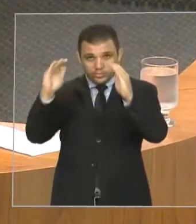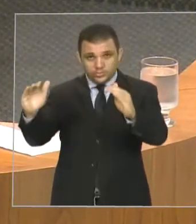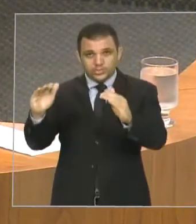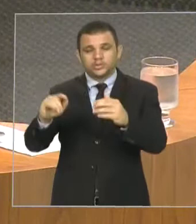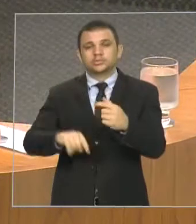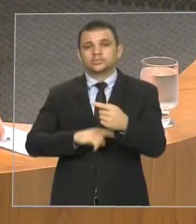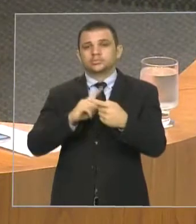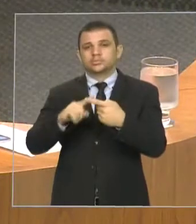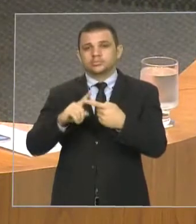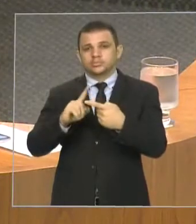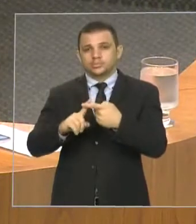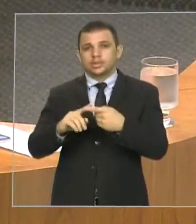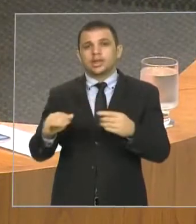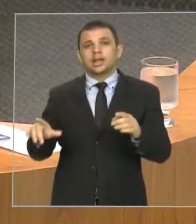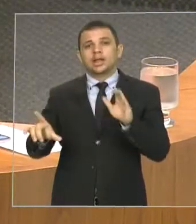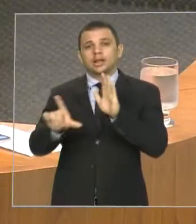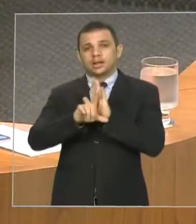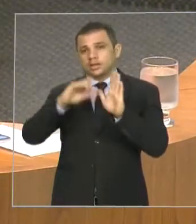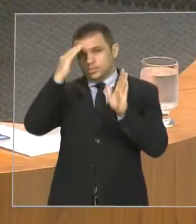moralidade.